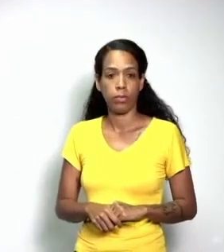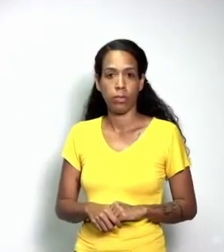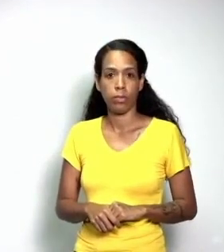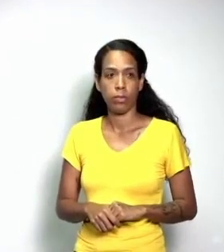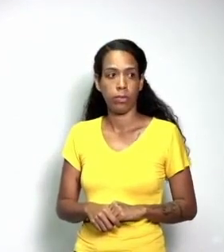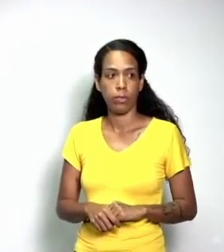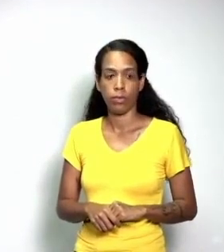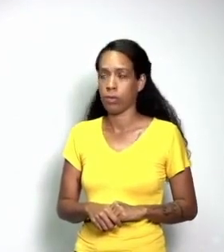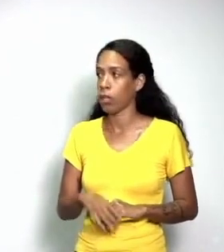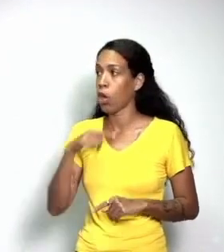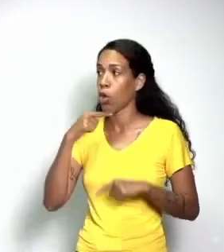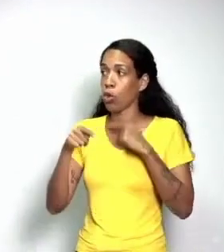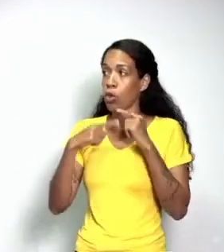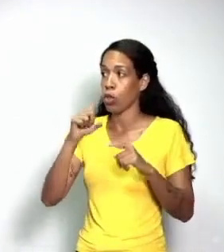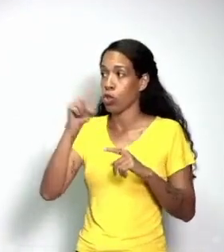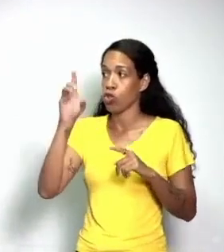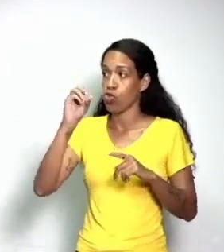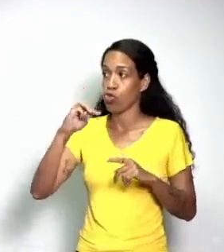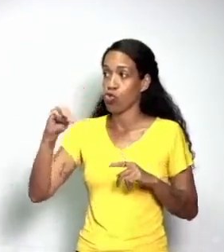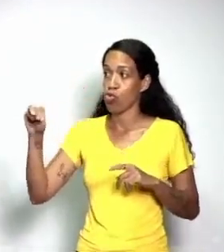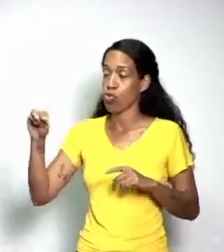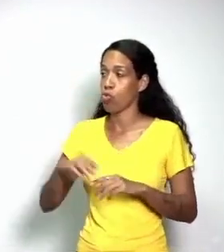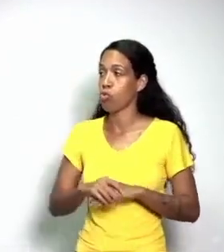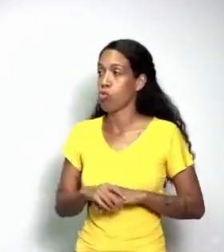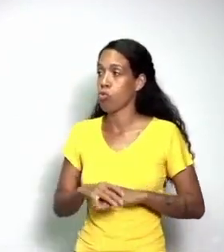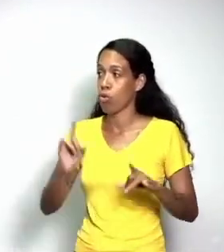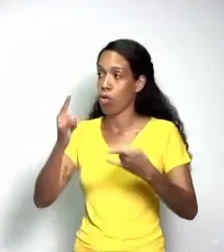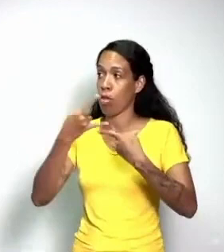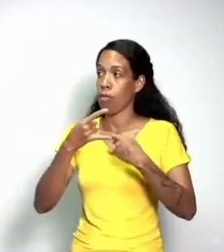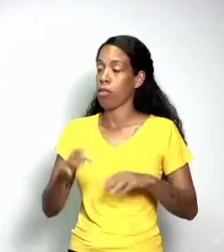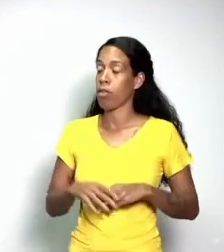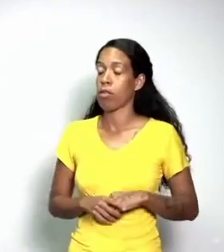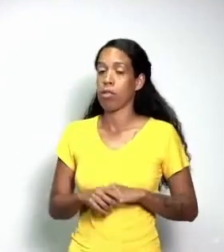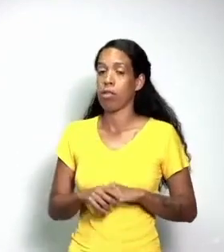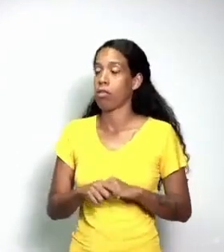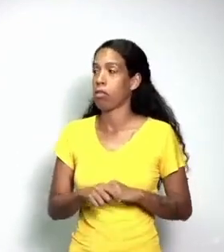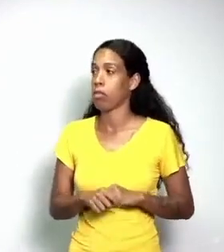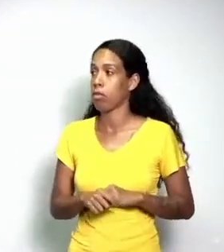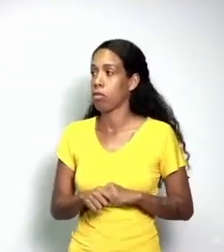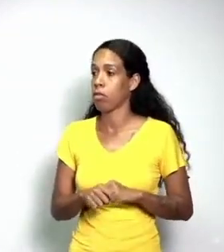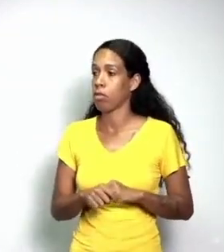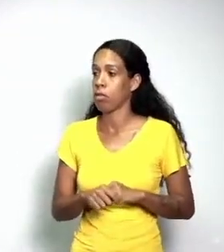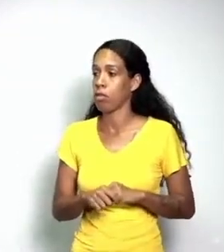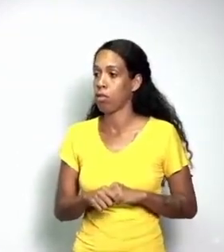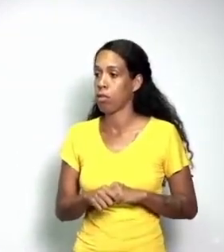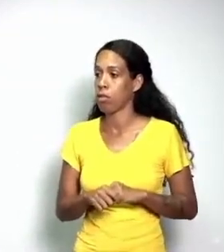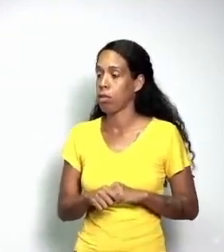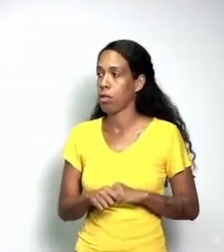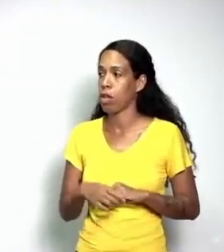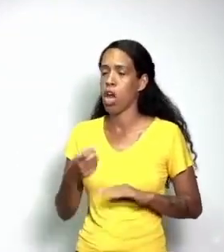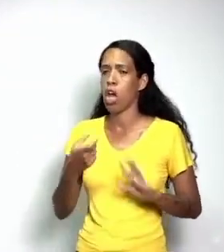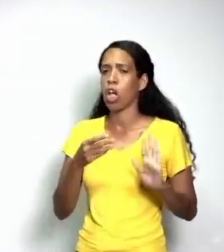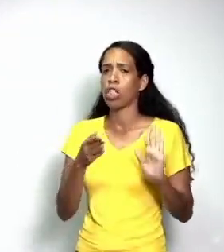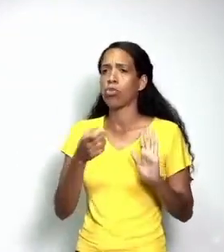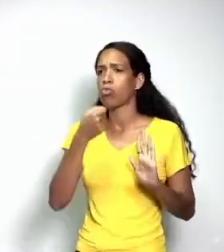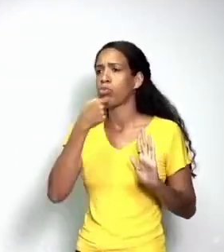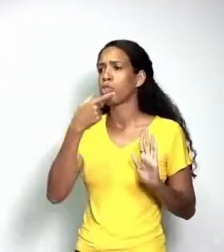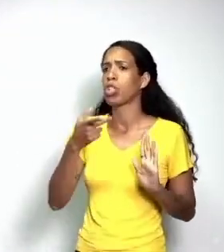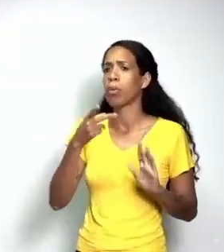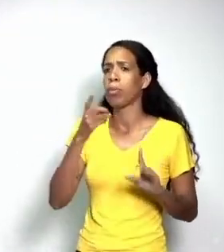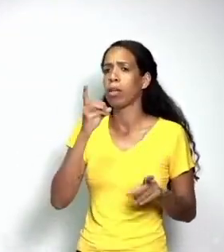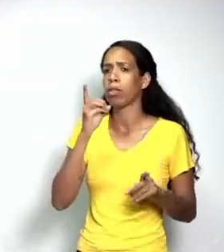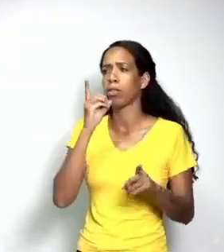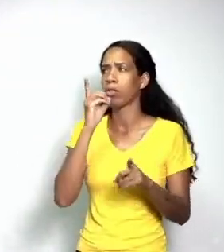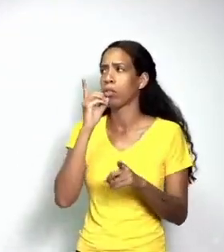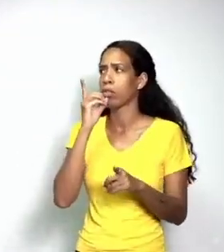do Zoom? Pode. Então, a pergunta é... Uma dica para identificar o cartão